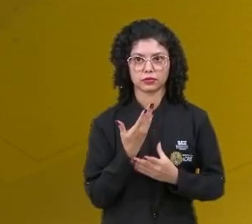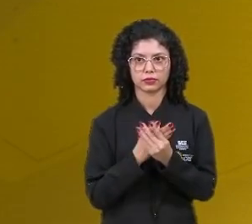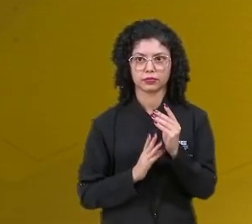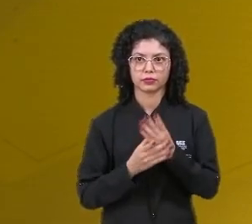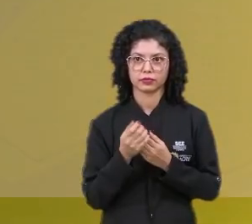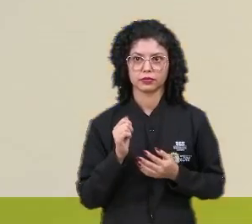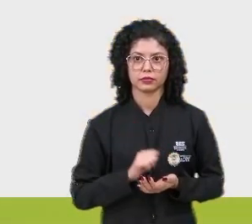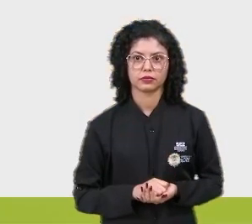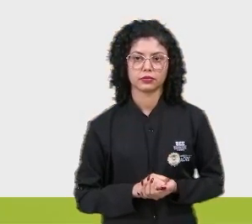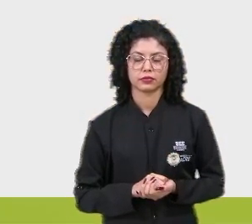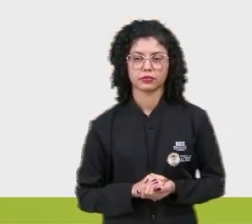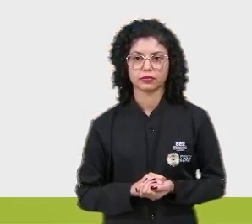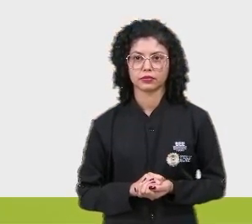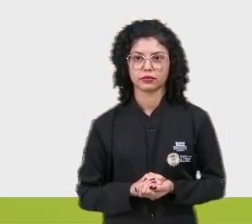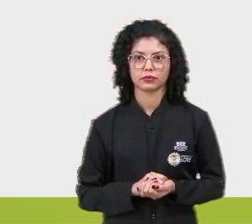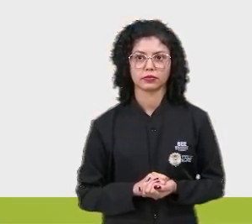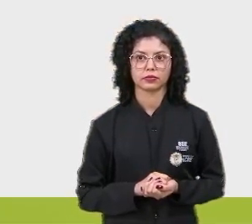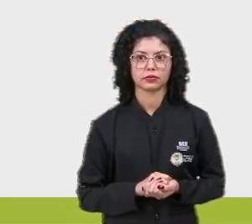mãos.